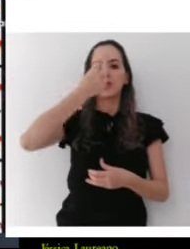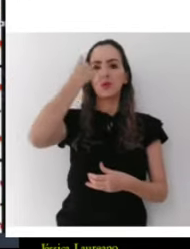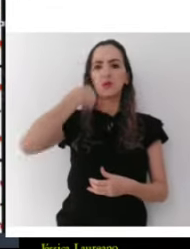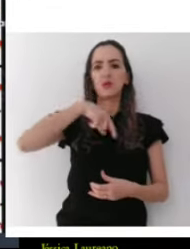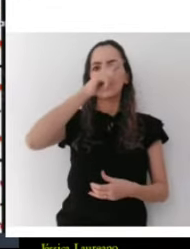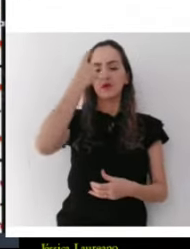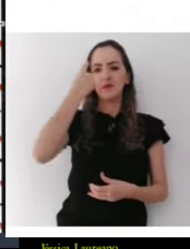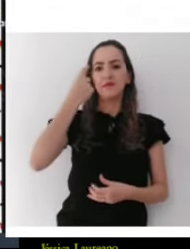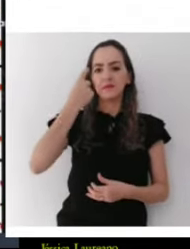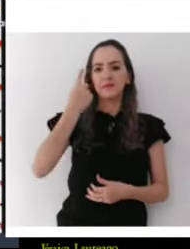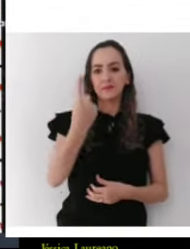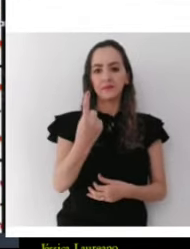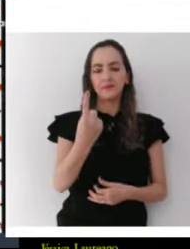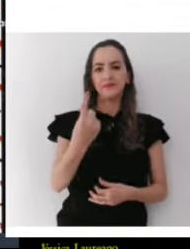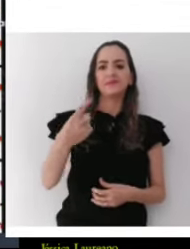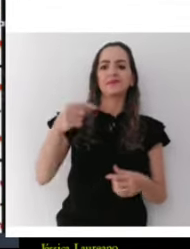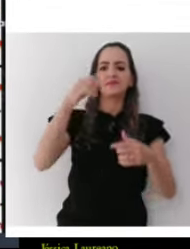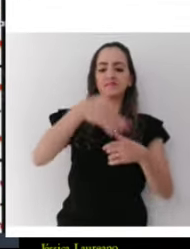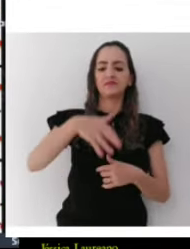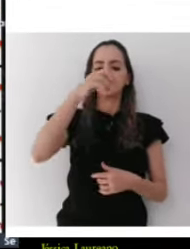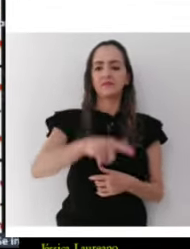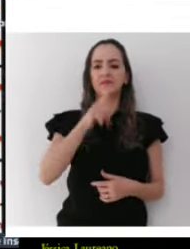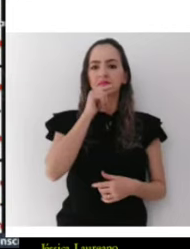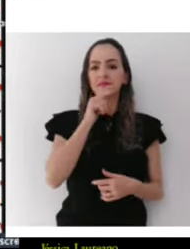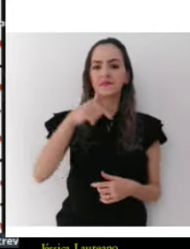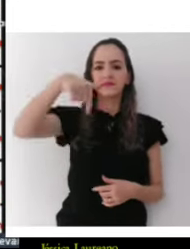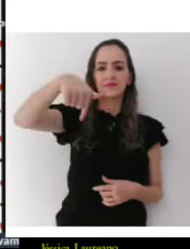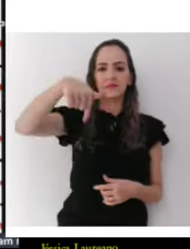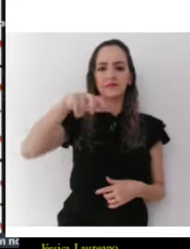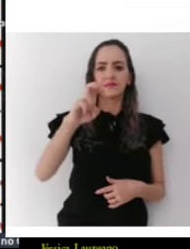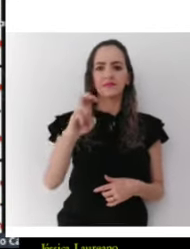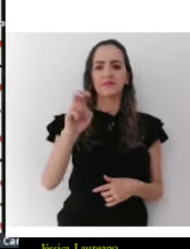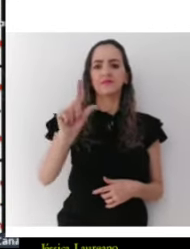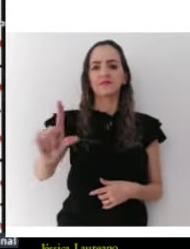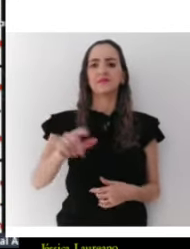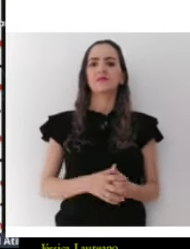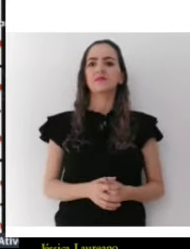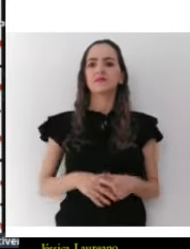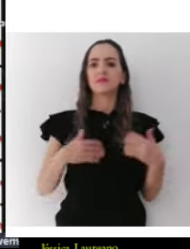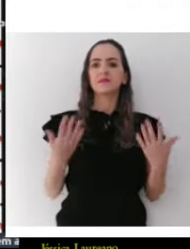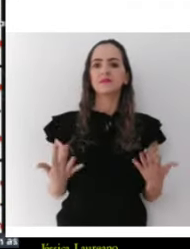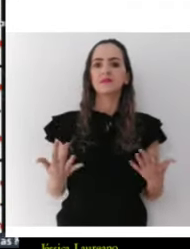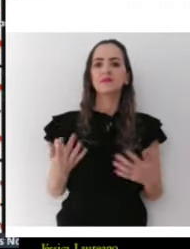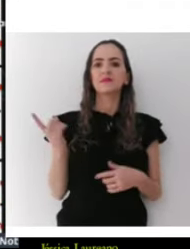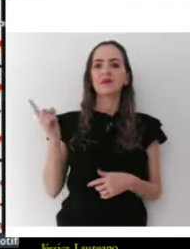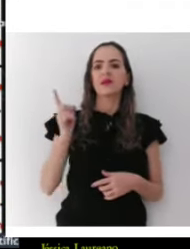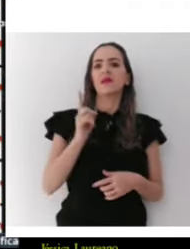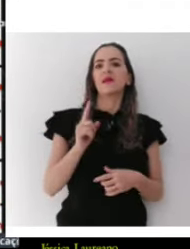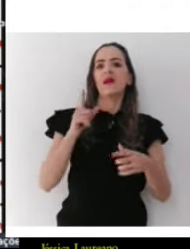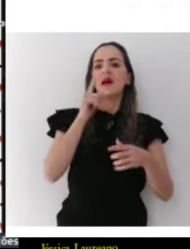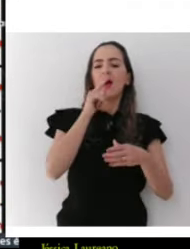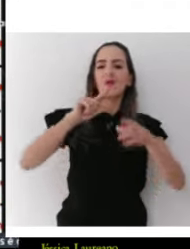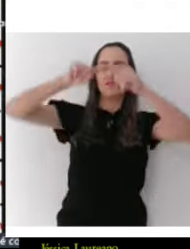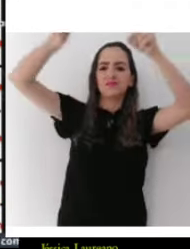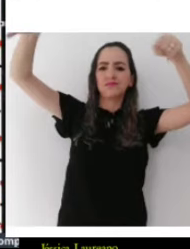tem 3.150 litros? Gente, é como Clécia Cruz